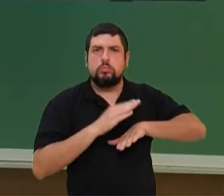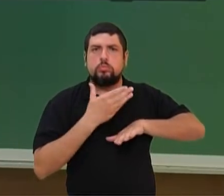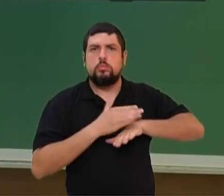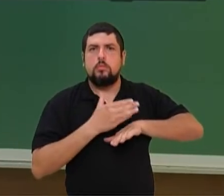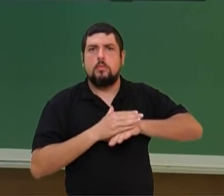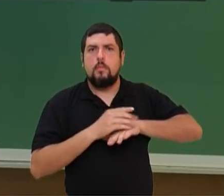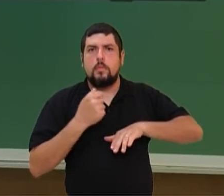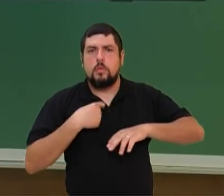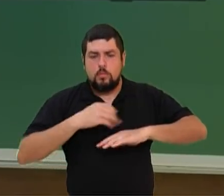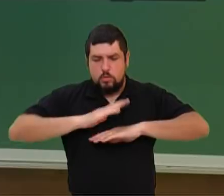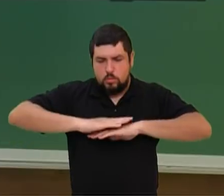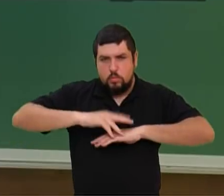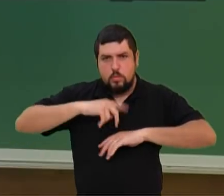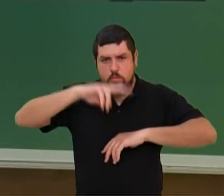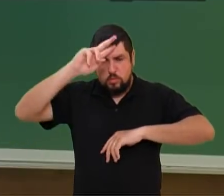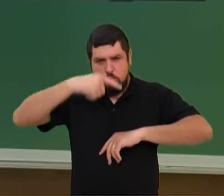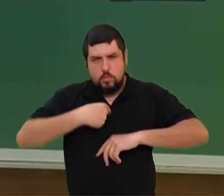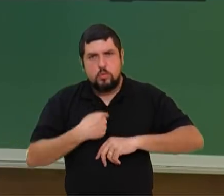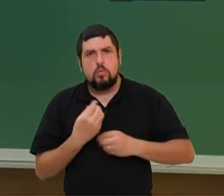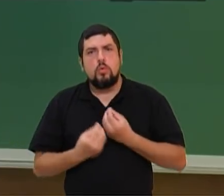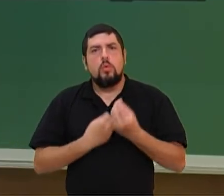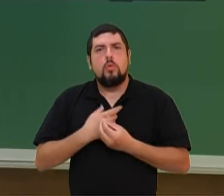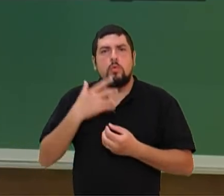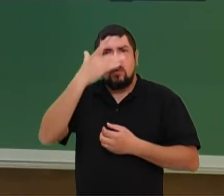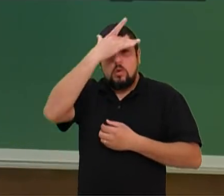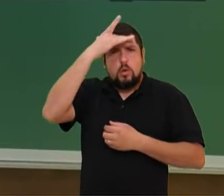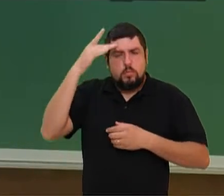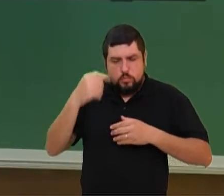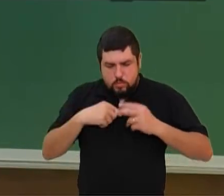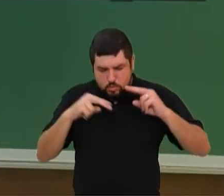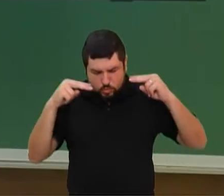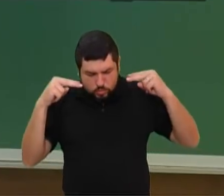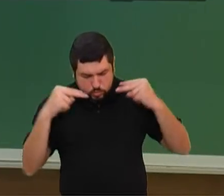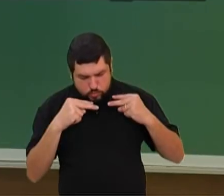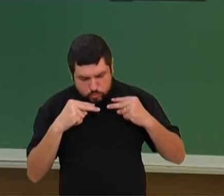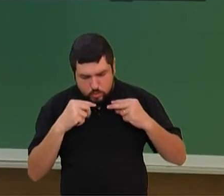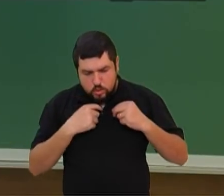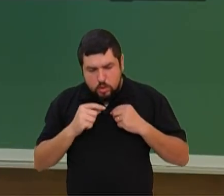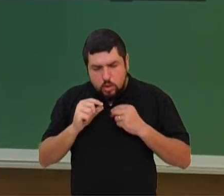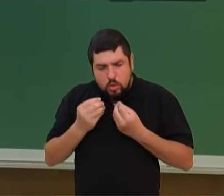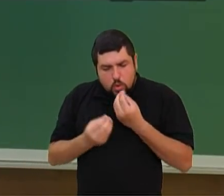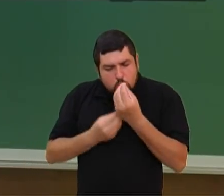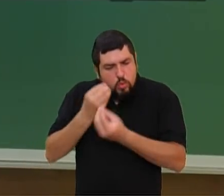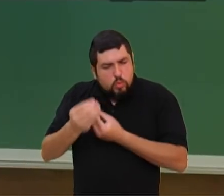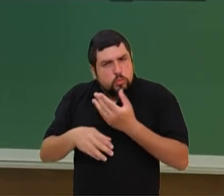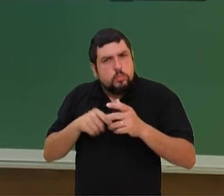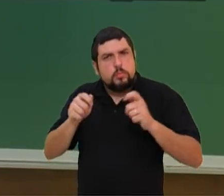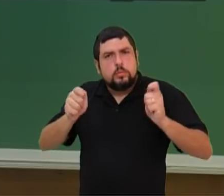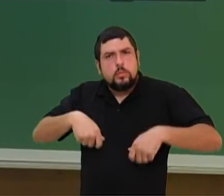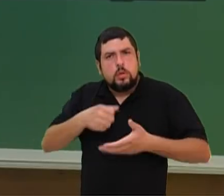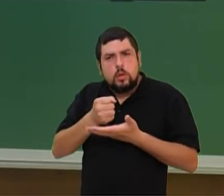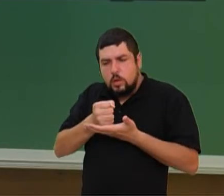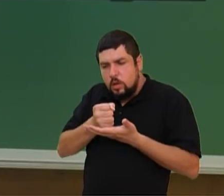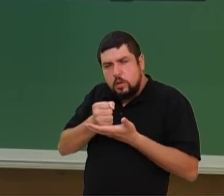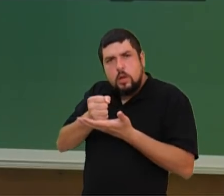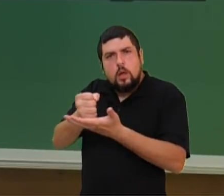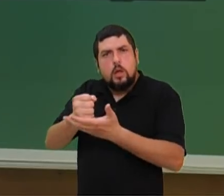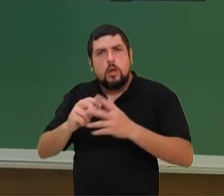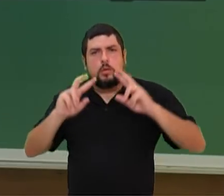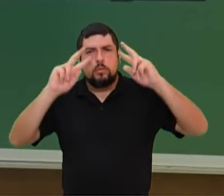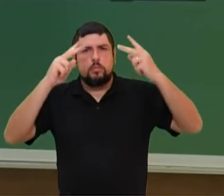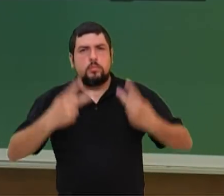interior, de que faz com que a pessoa reconheça do que ela é capaz de contribuir para a